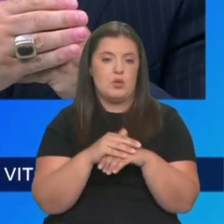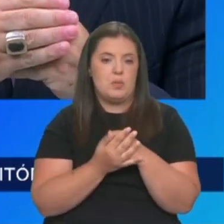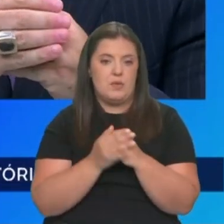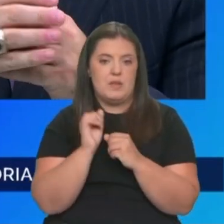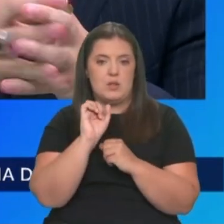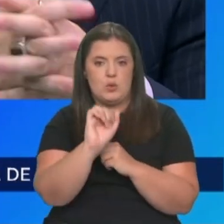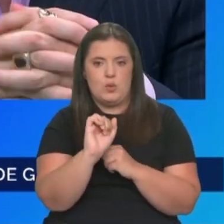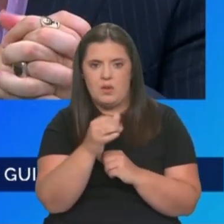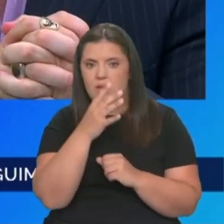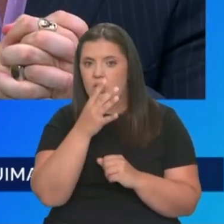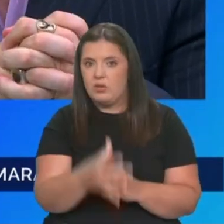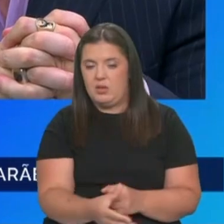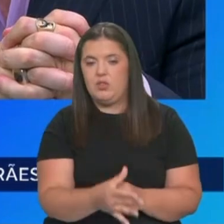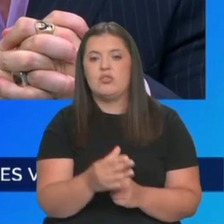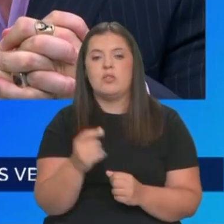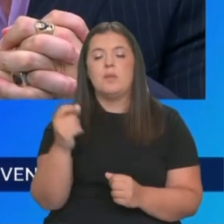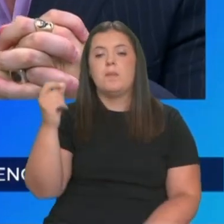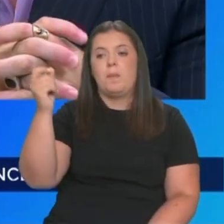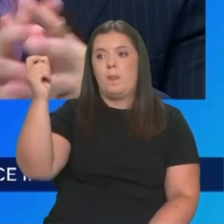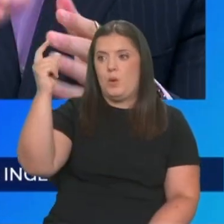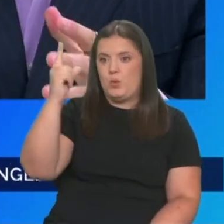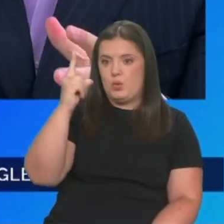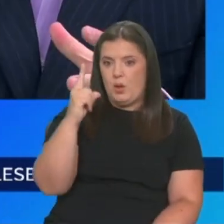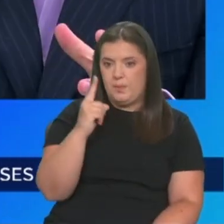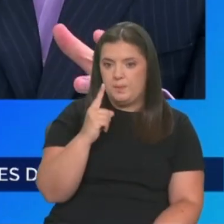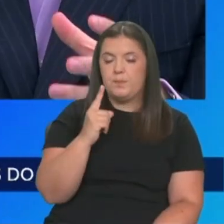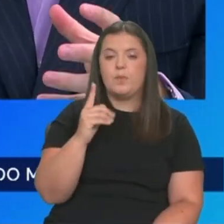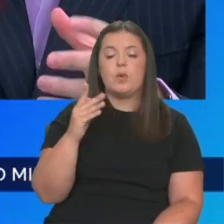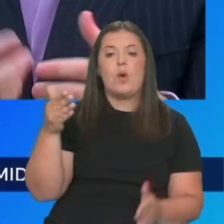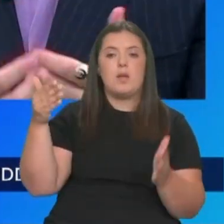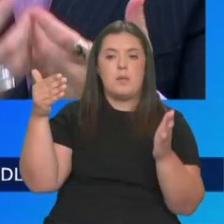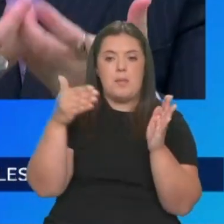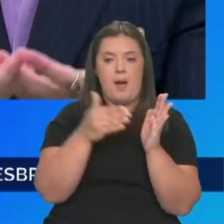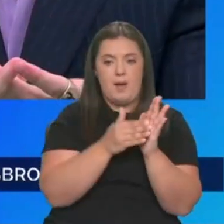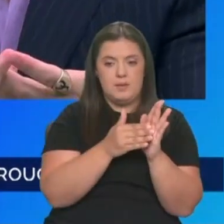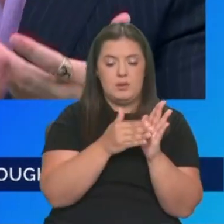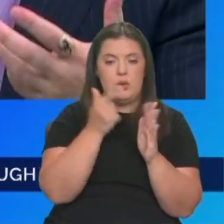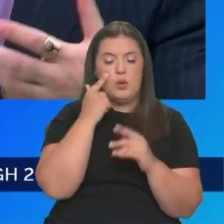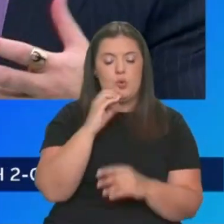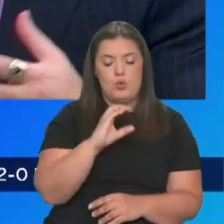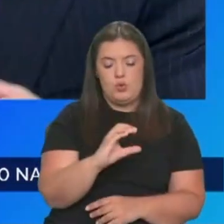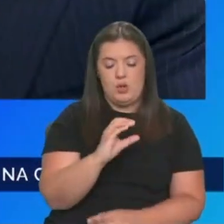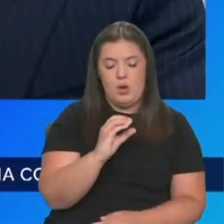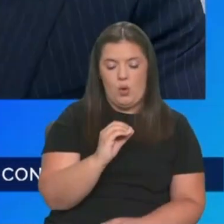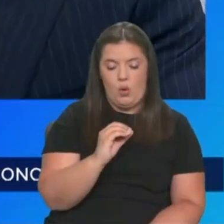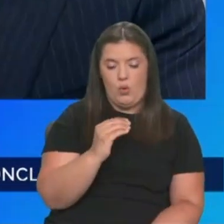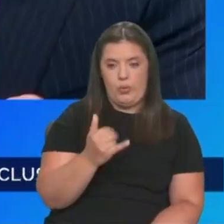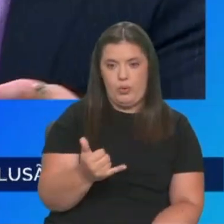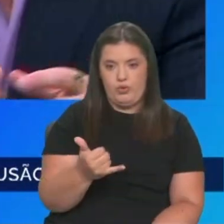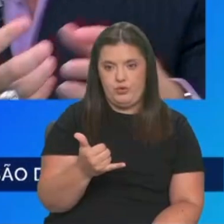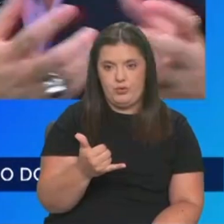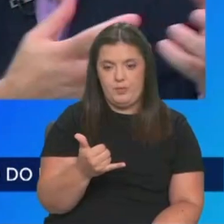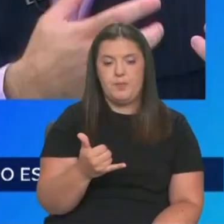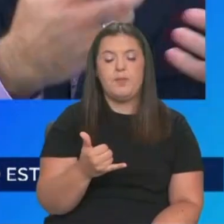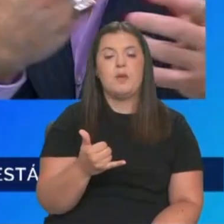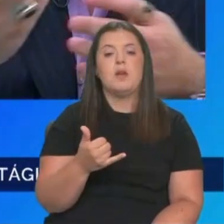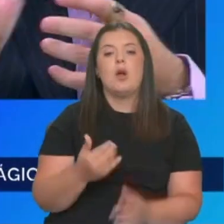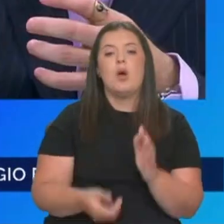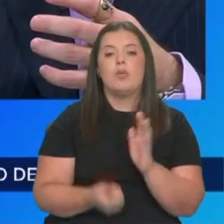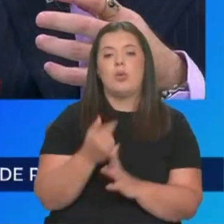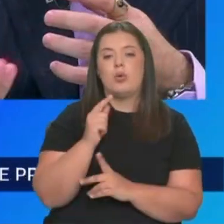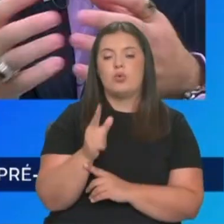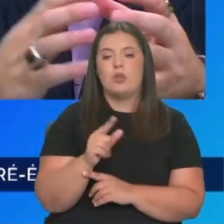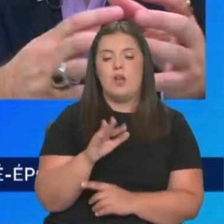seguinte: a radiação do Sol, ao embater precisamente no dióxido de carbono, CO2, produz aquilo que se